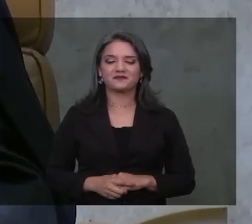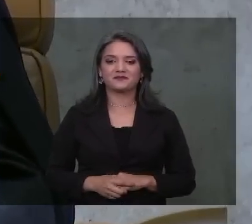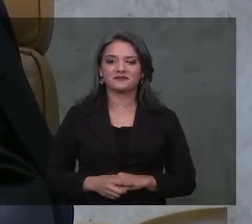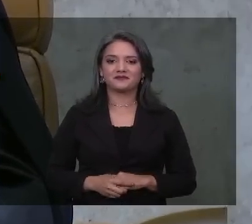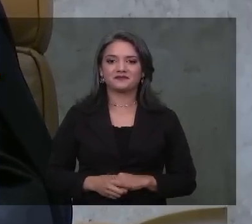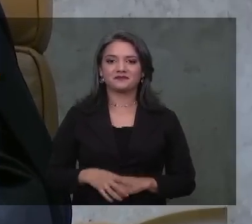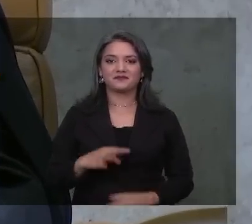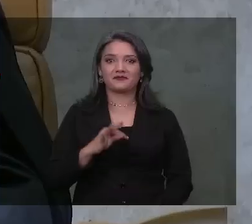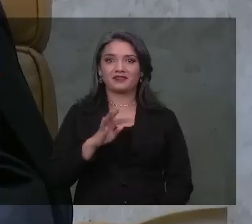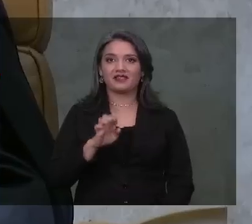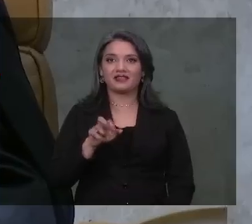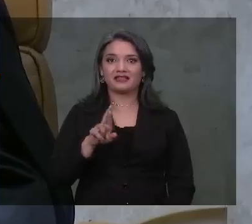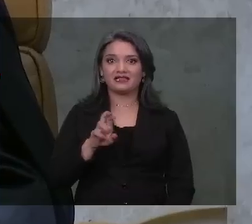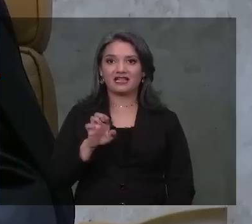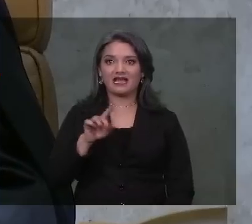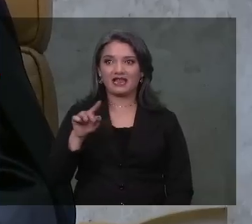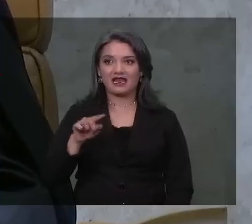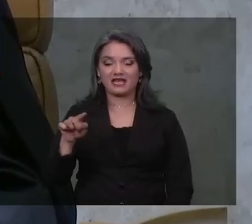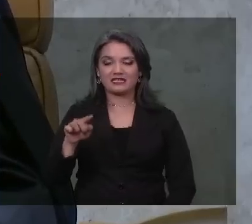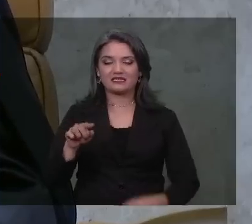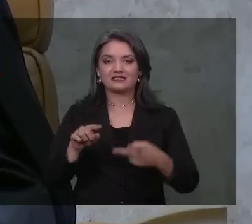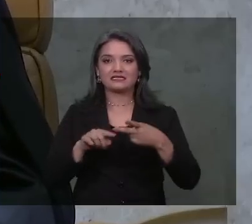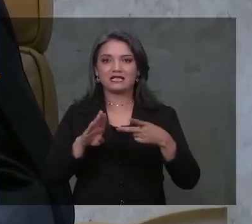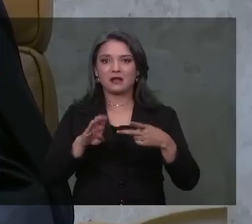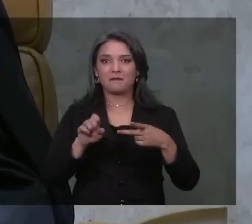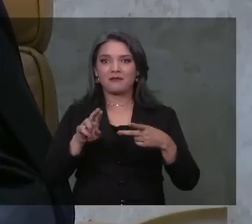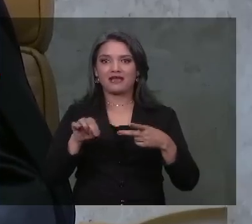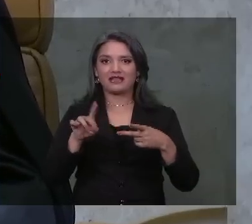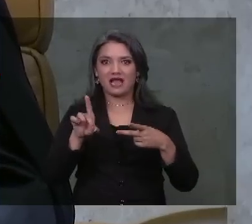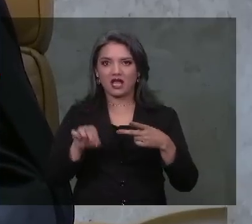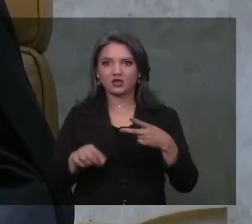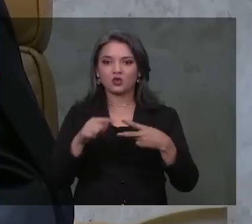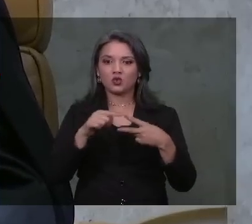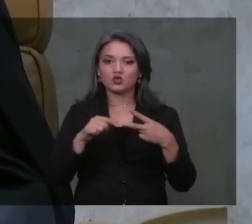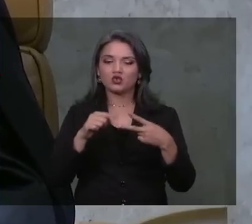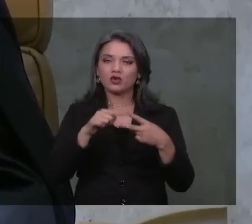Tereza Luna e Bernardo foram minha inspiração,